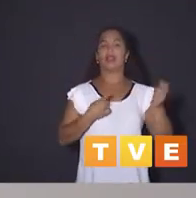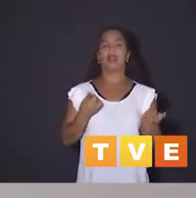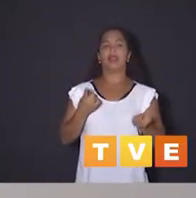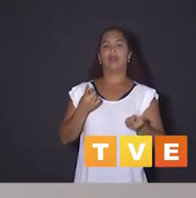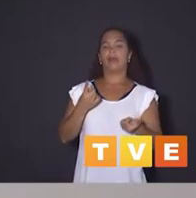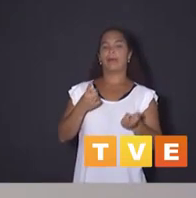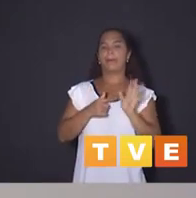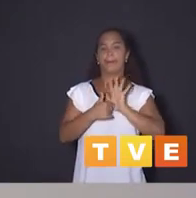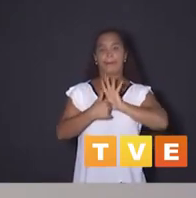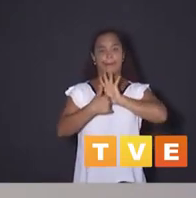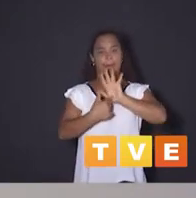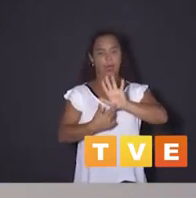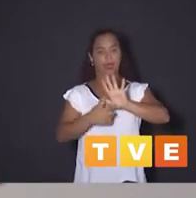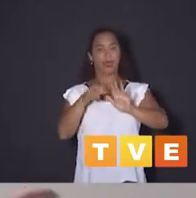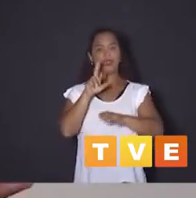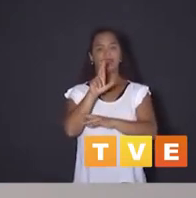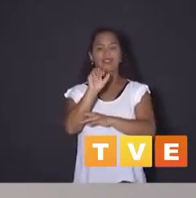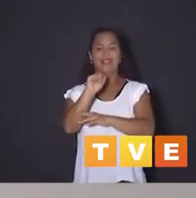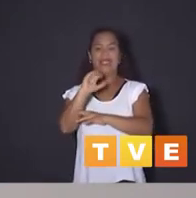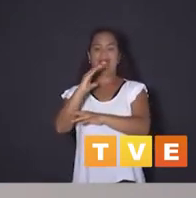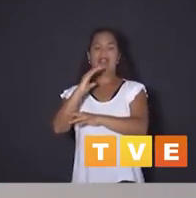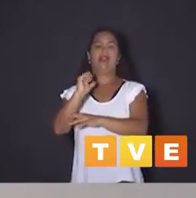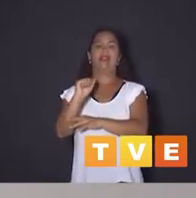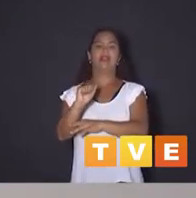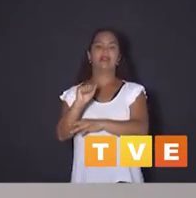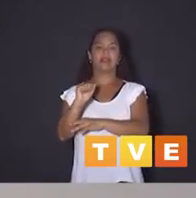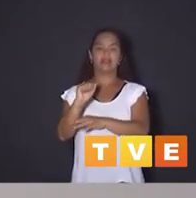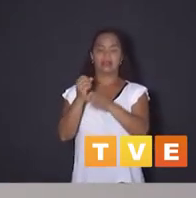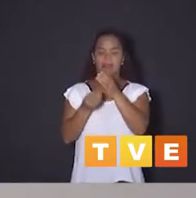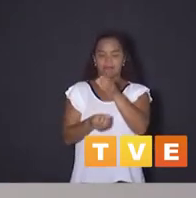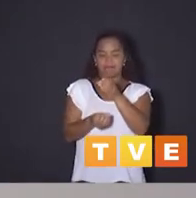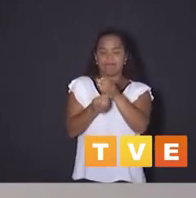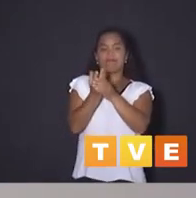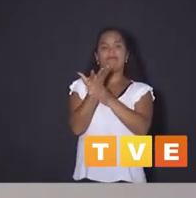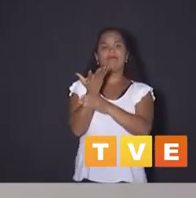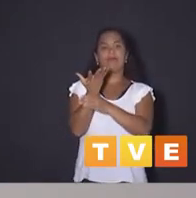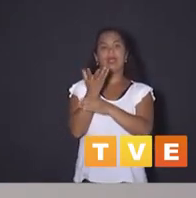uma narrativa de origem né que eu costumo sempre